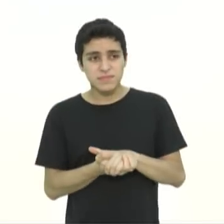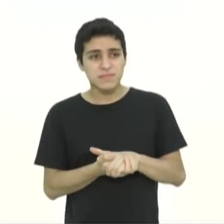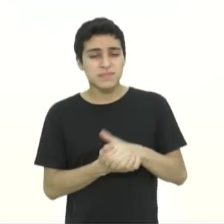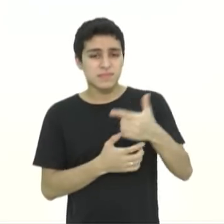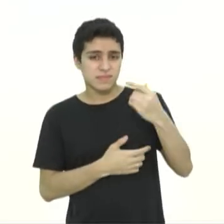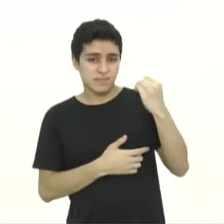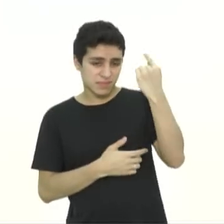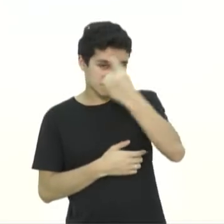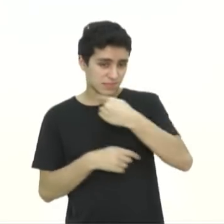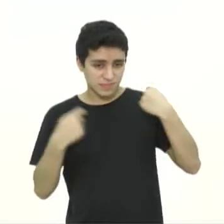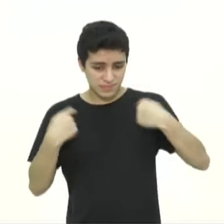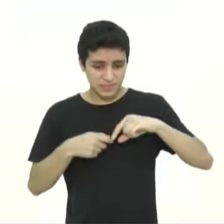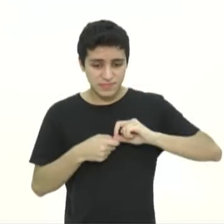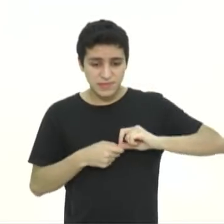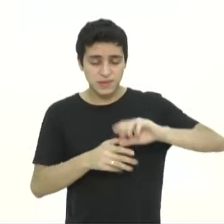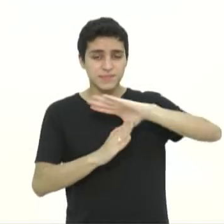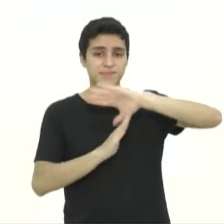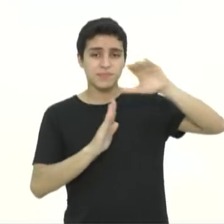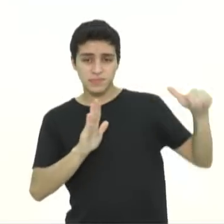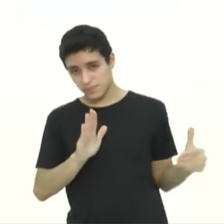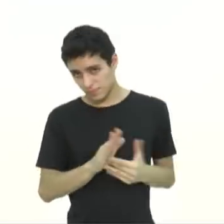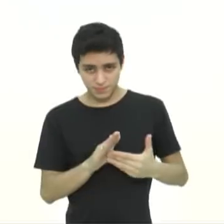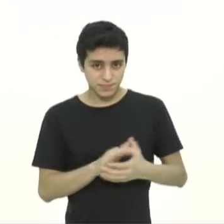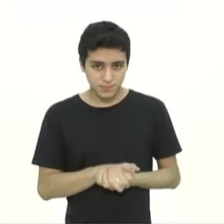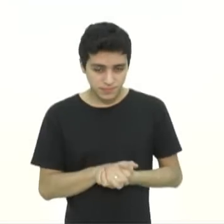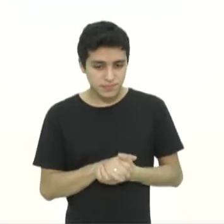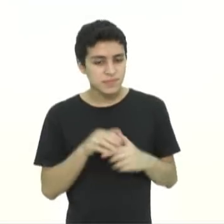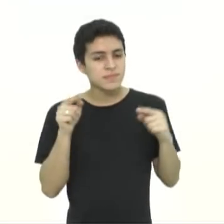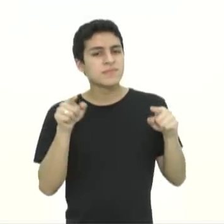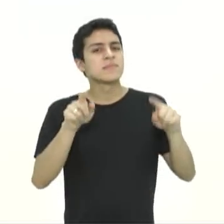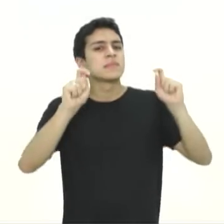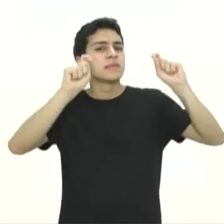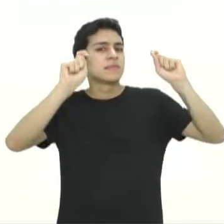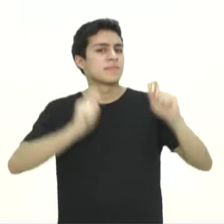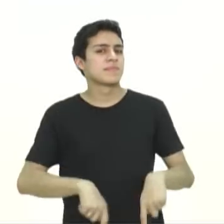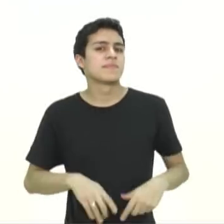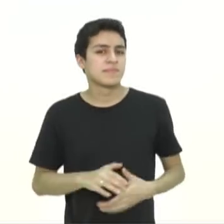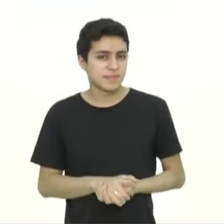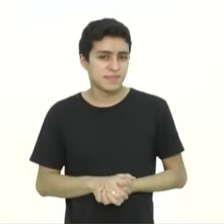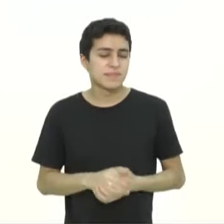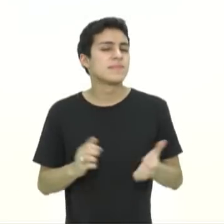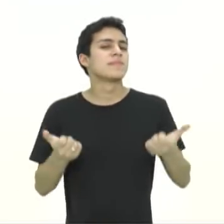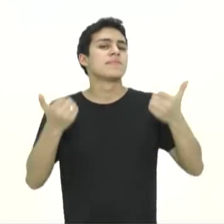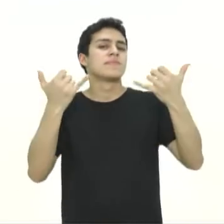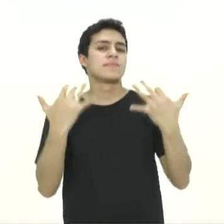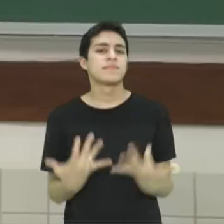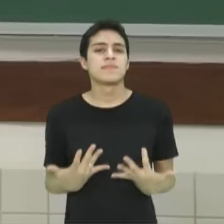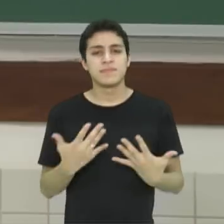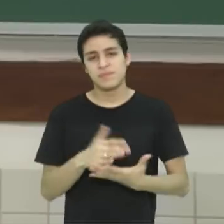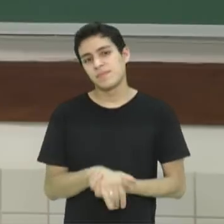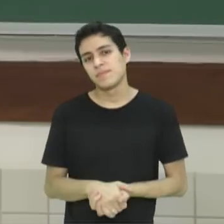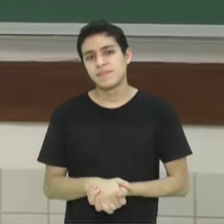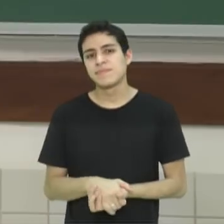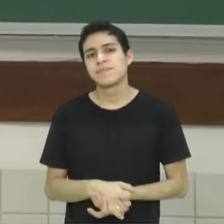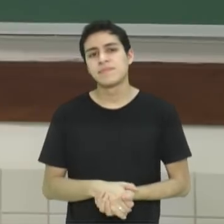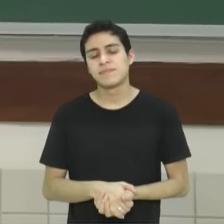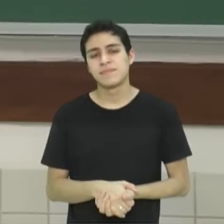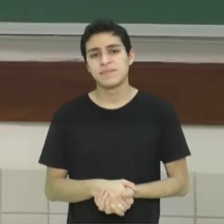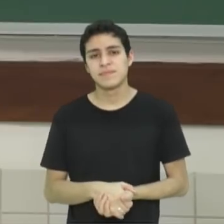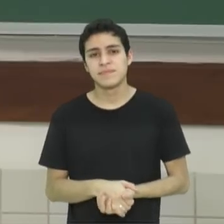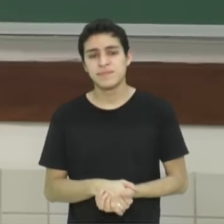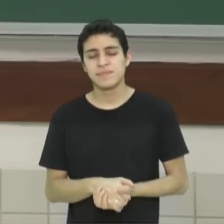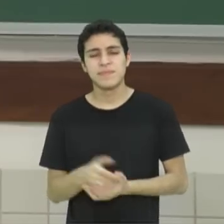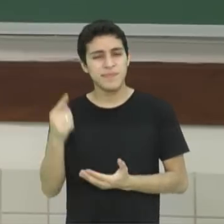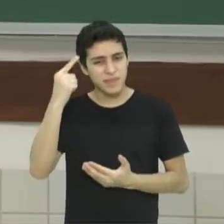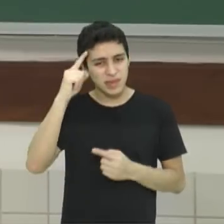para realizar todas essas tarefas. Isso seria possível? Explique. Então pense um pouquinho e